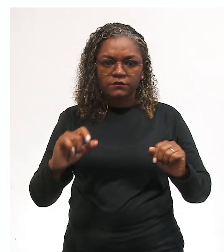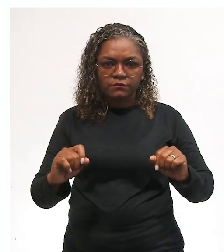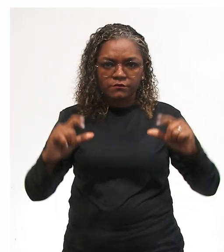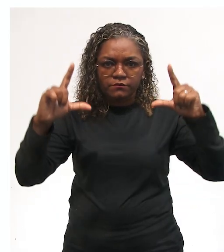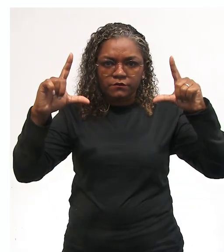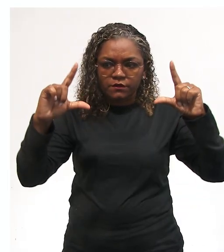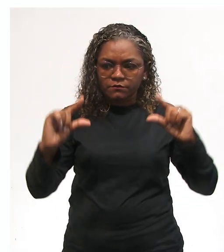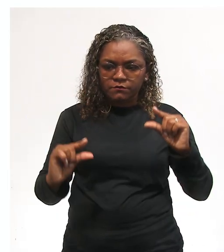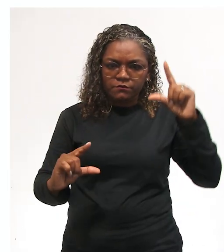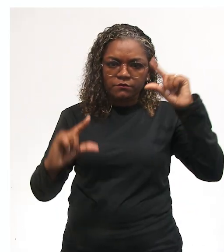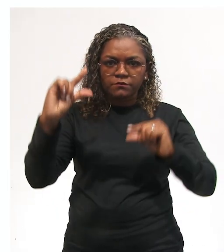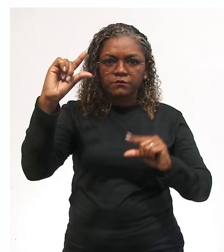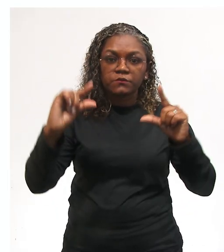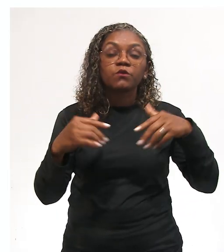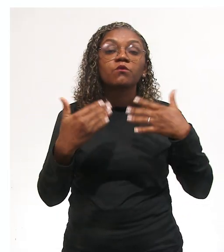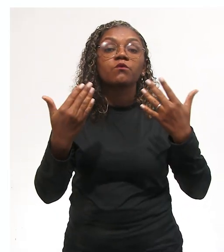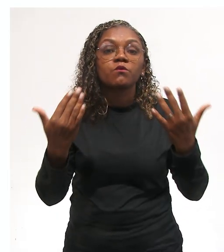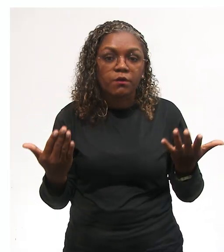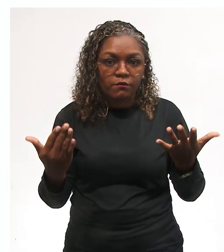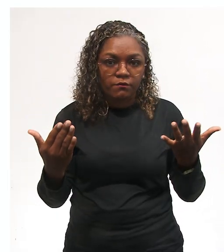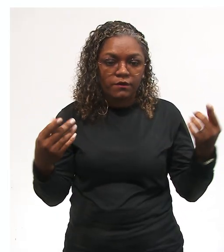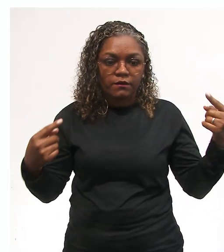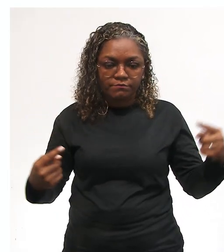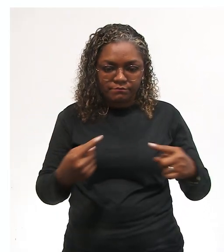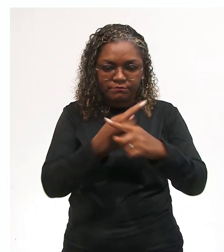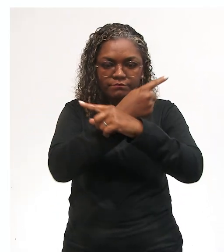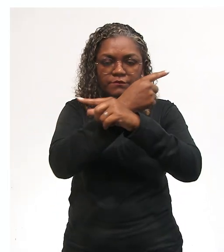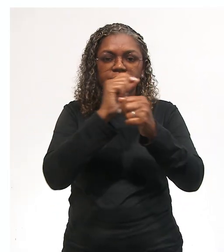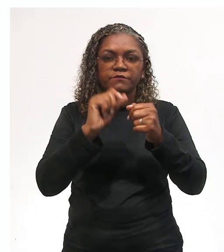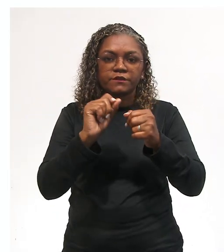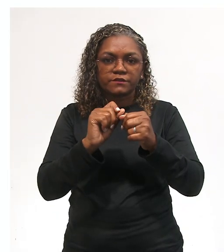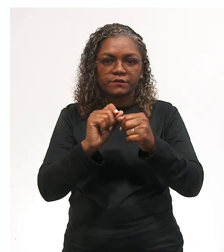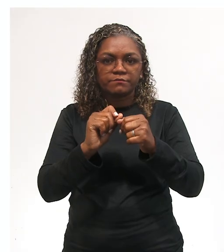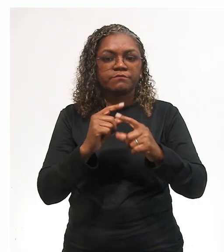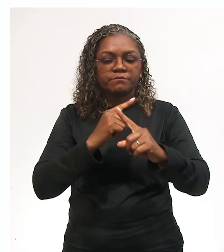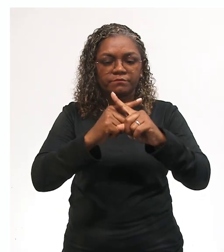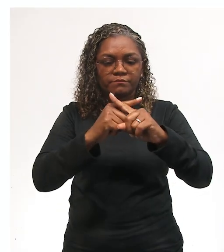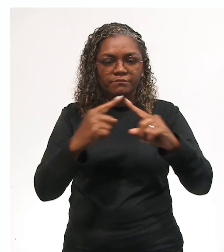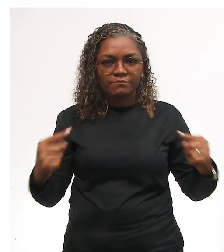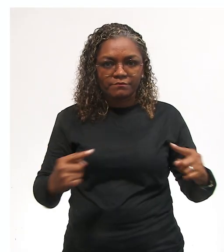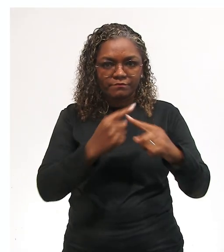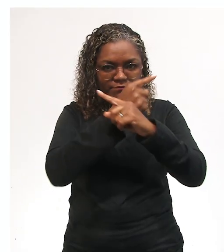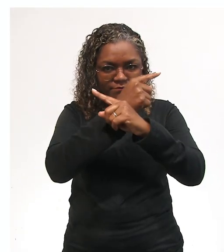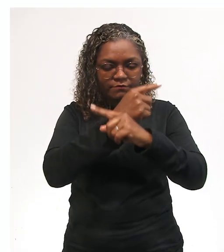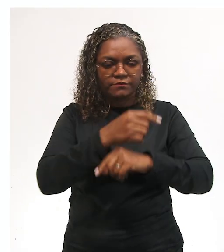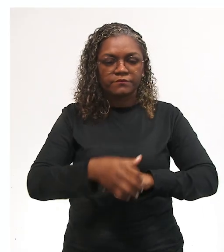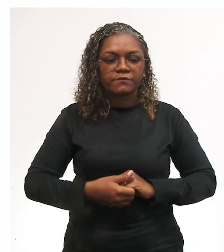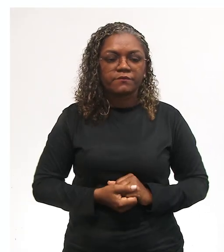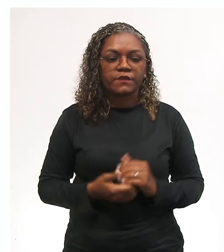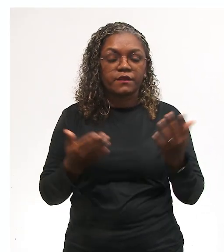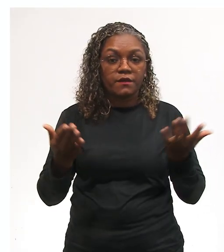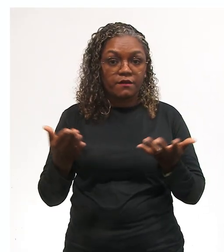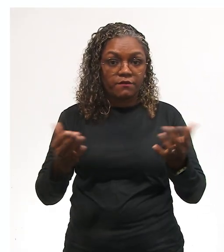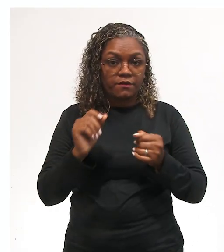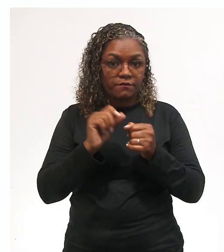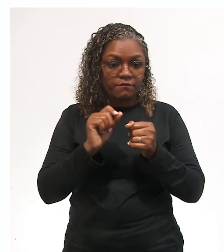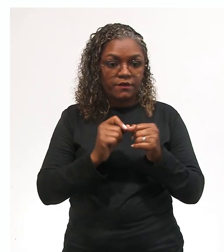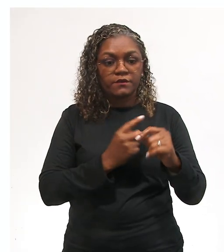fundamental, nós vamos ter que multiplicar os extremos para verificar se eles são proporcionais. Então, vamos ter